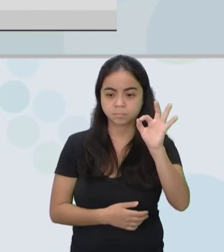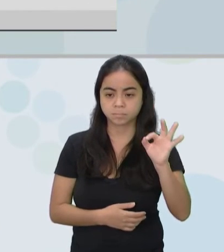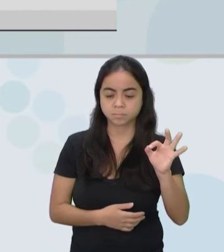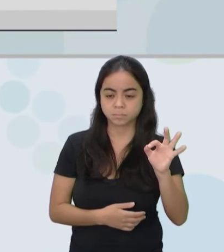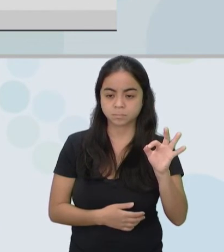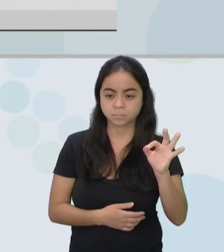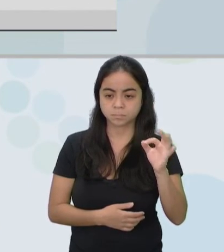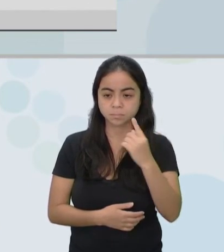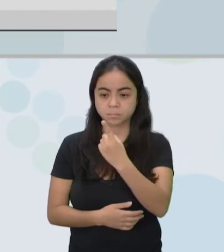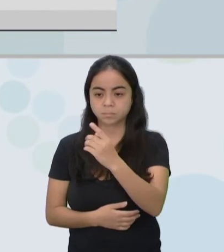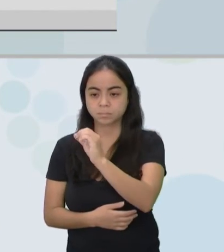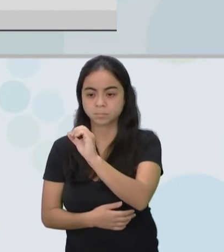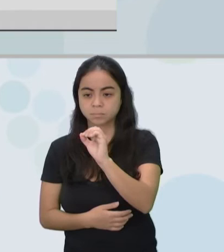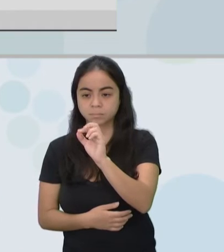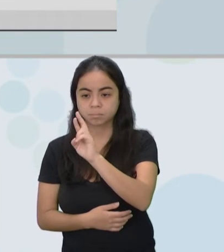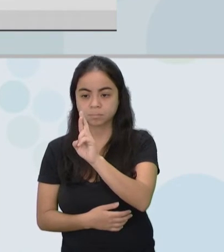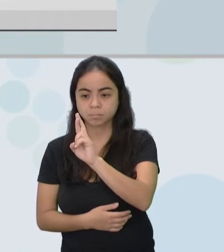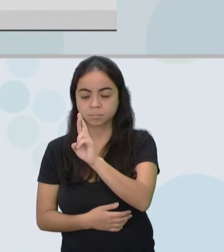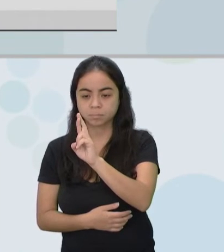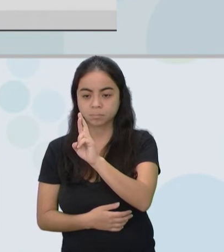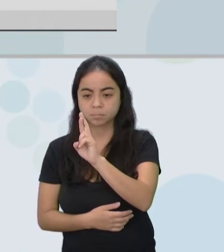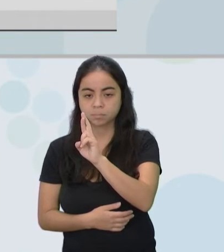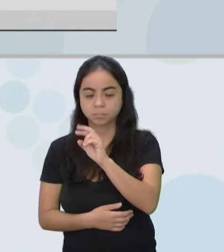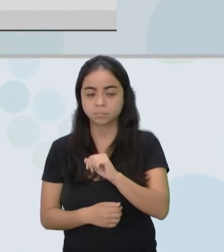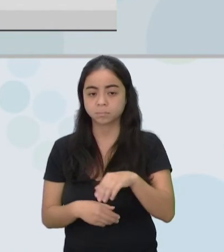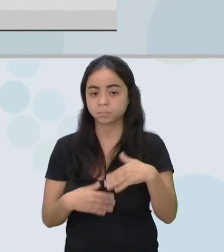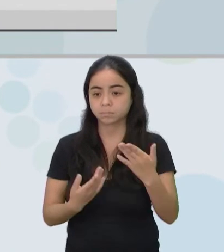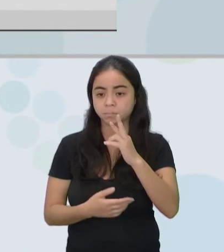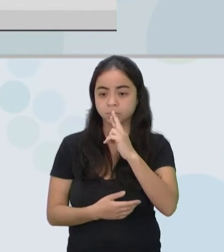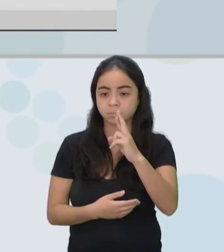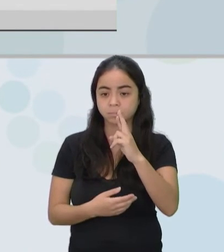R$1.000, 15% de R$1.000,